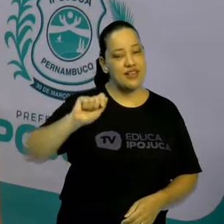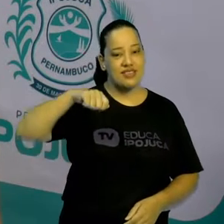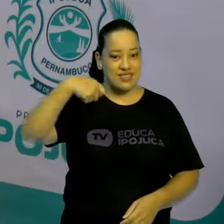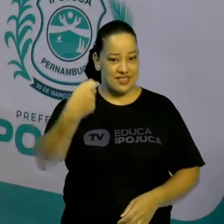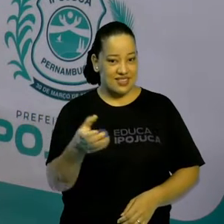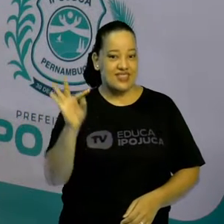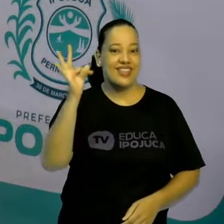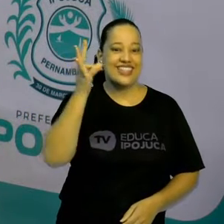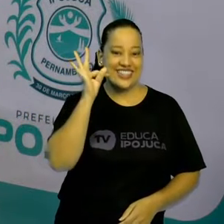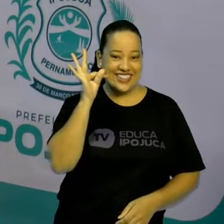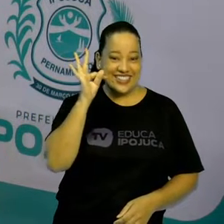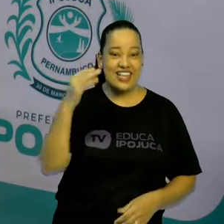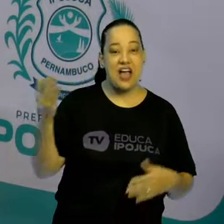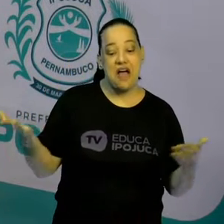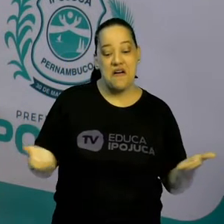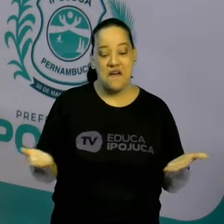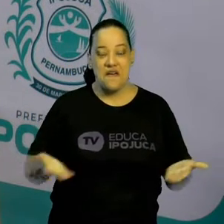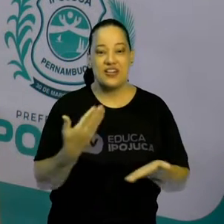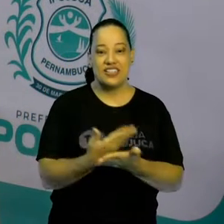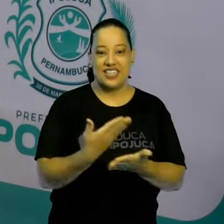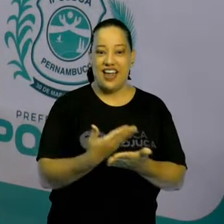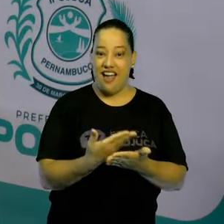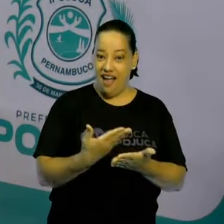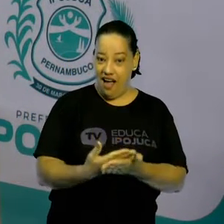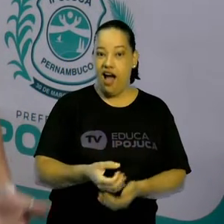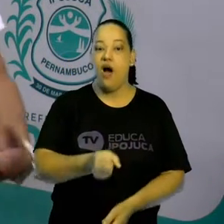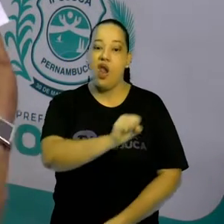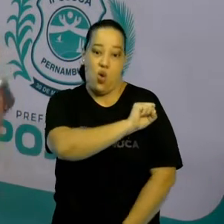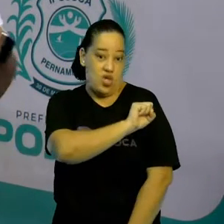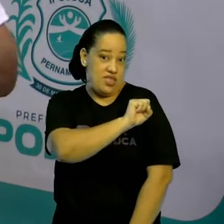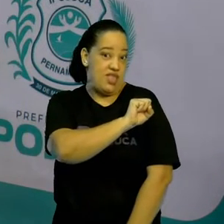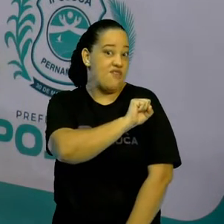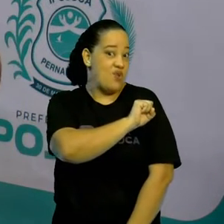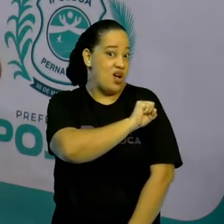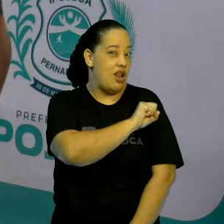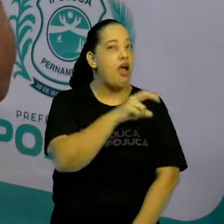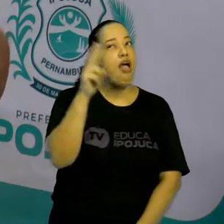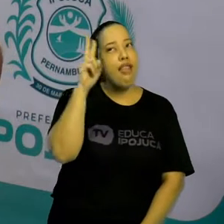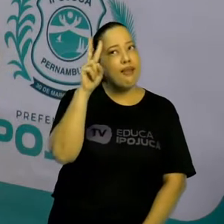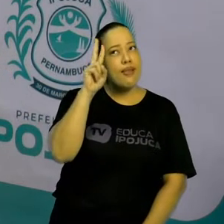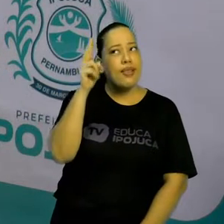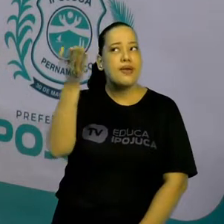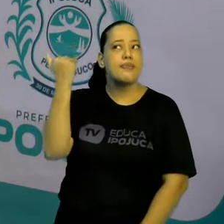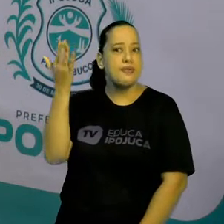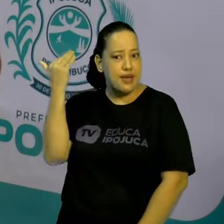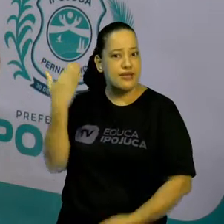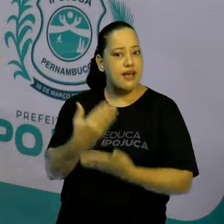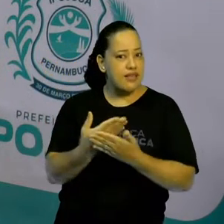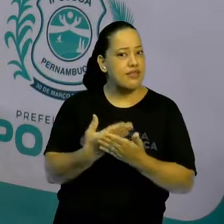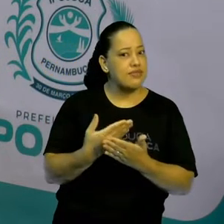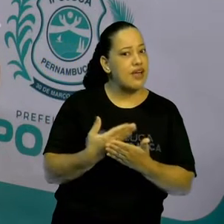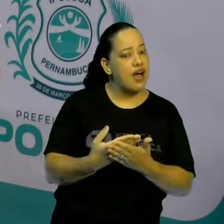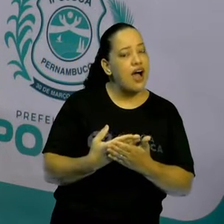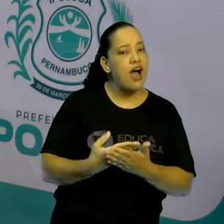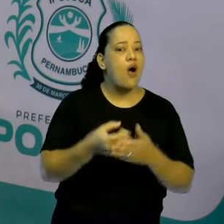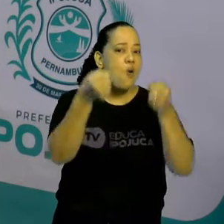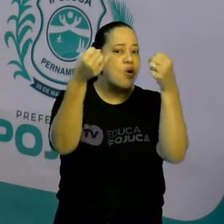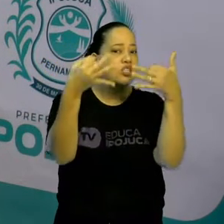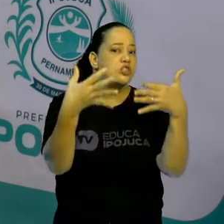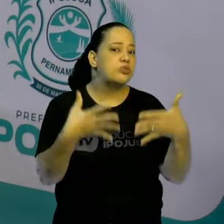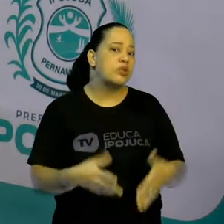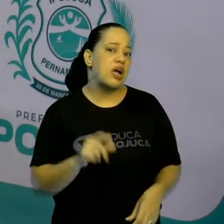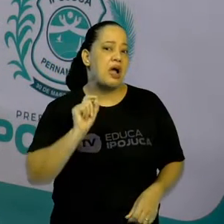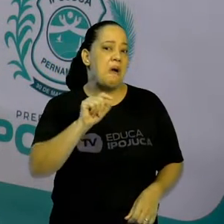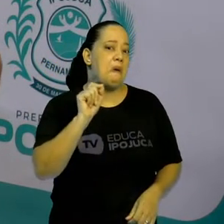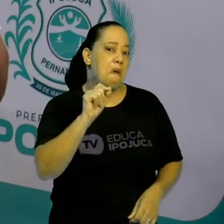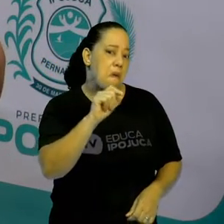A nossa aula de hoje vai para os nossos oitavos anos. Lembra que na aula passada a gente falou sobre as fontes